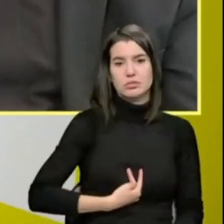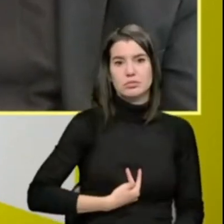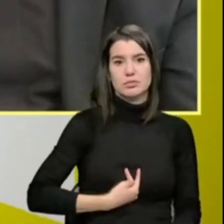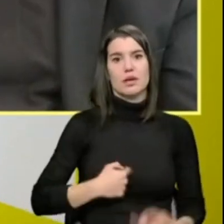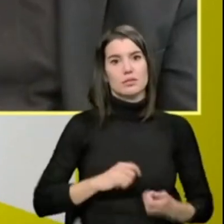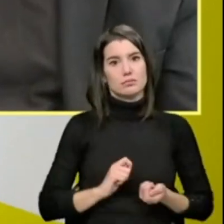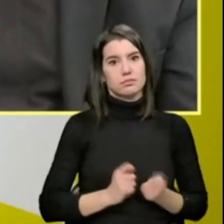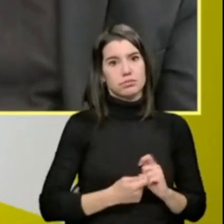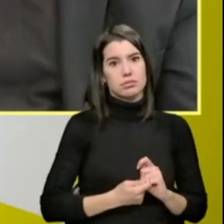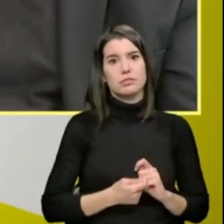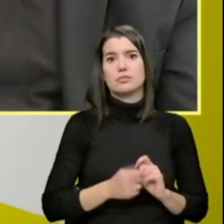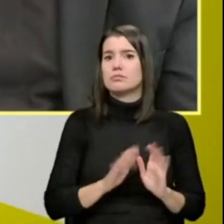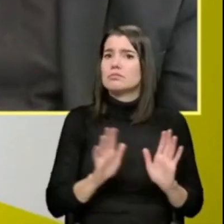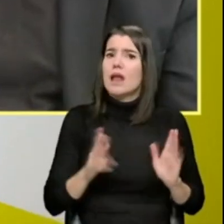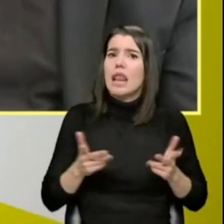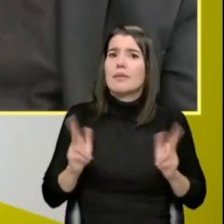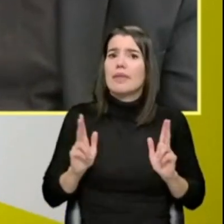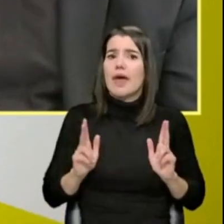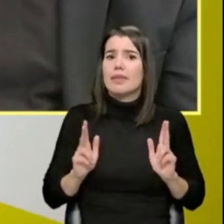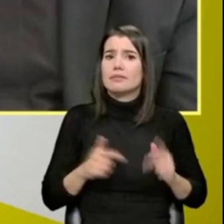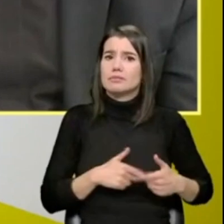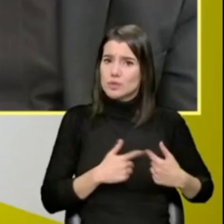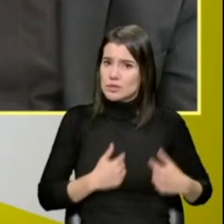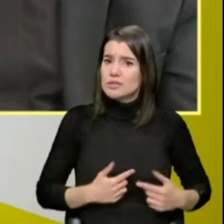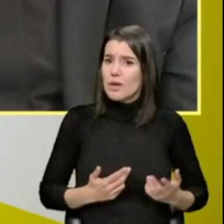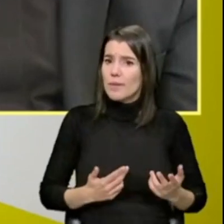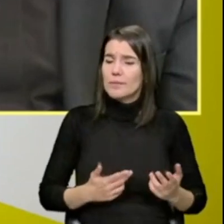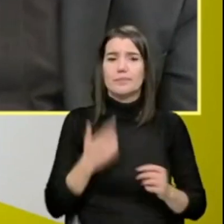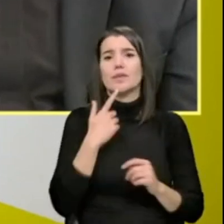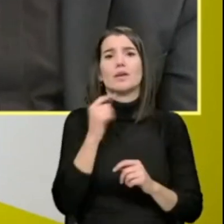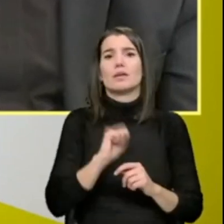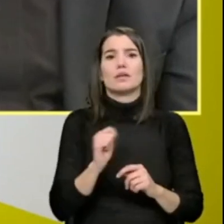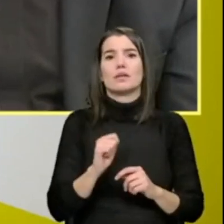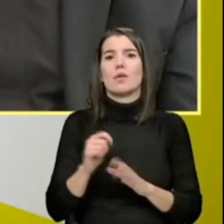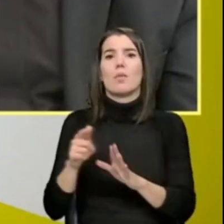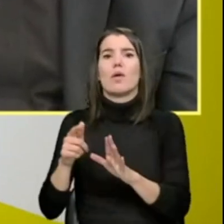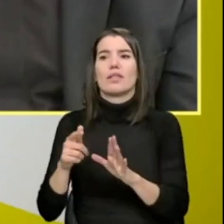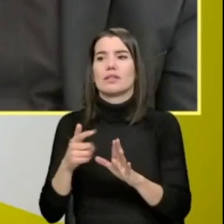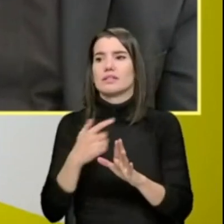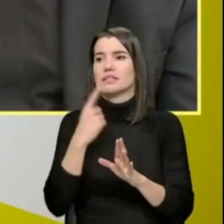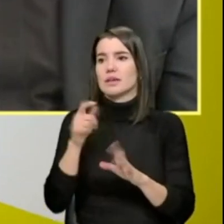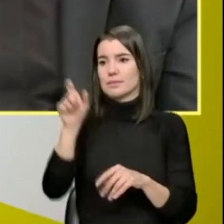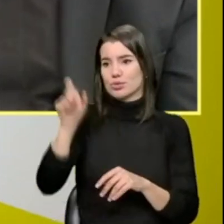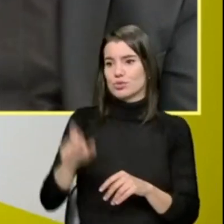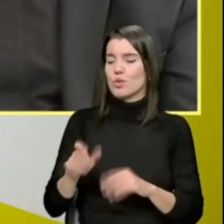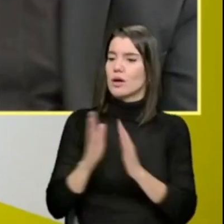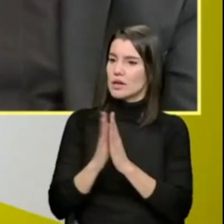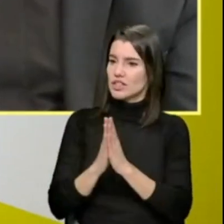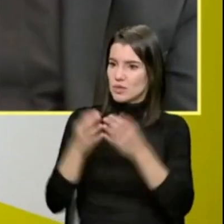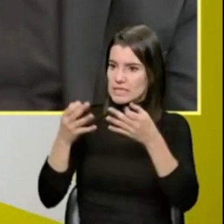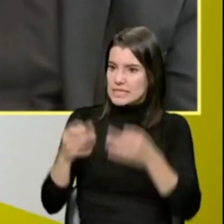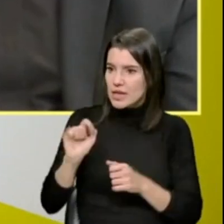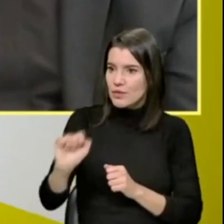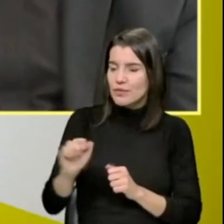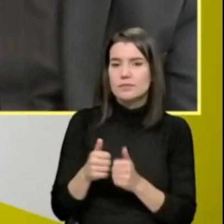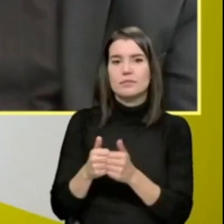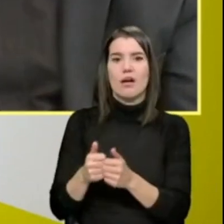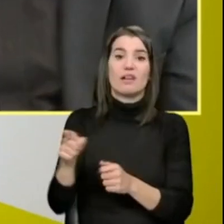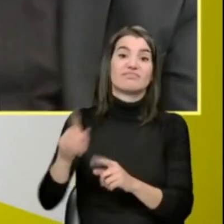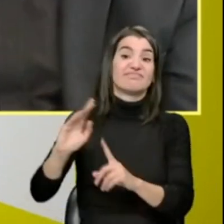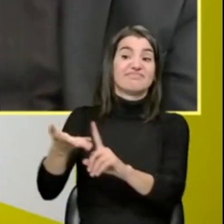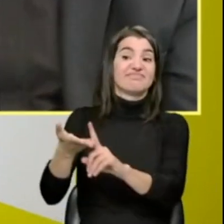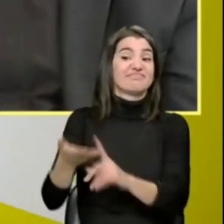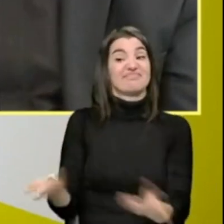que ser e, por outro lado, coração. Não se pode partir do pressuposto que uma pessoa que leva a sua religião a sério está condenada se não